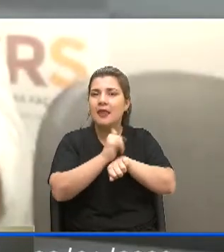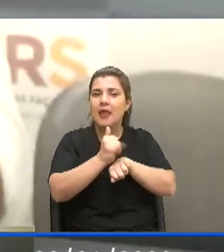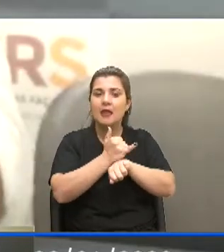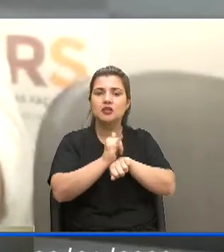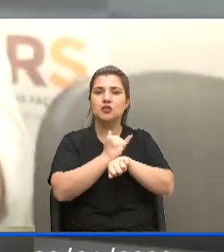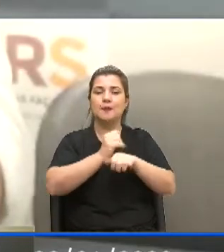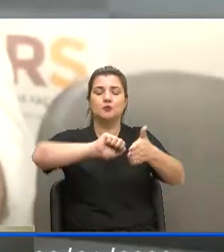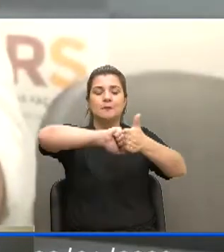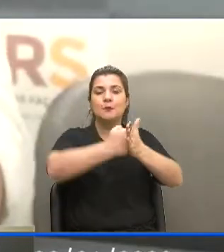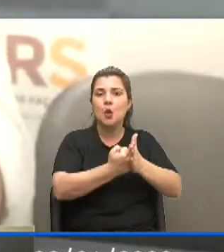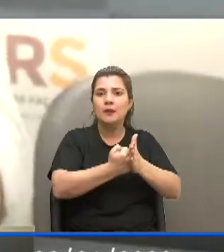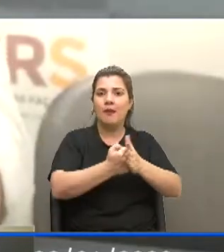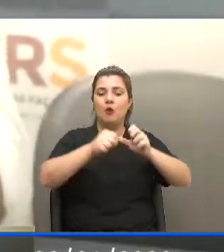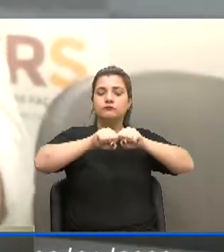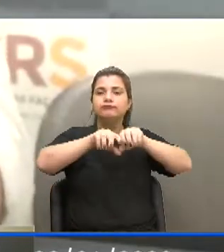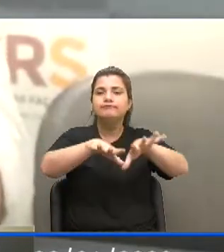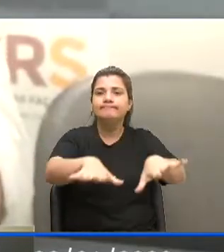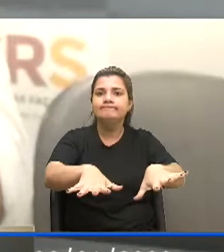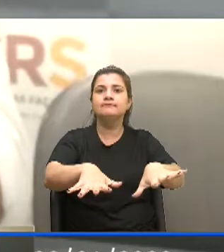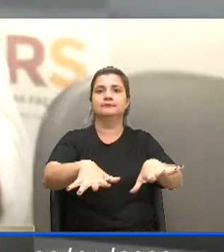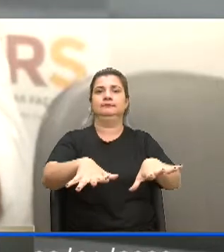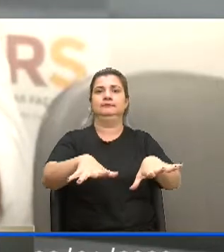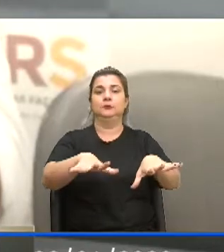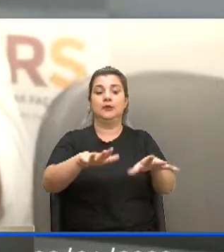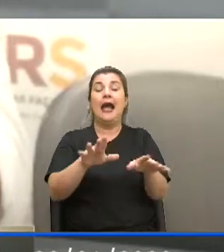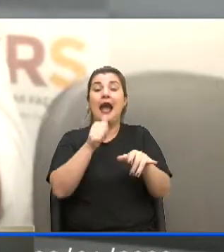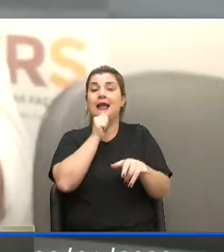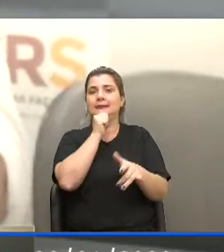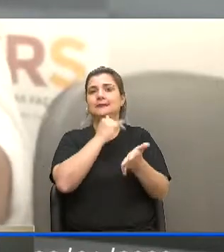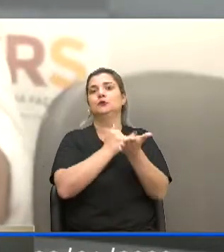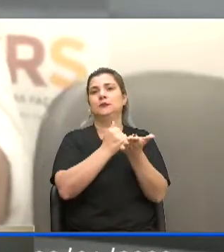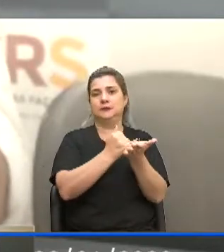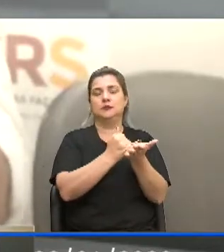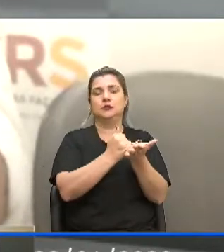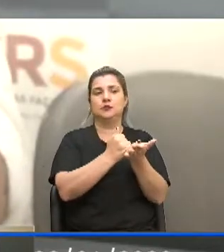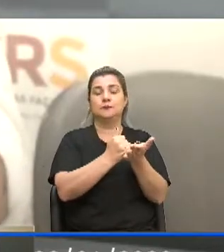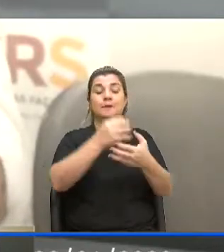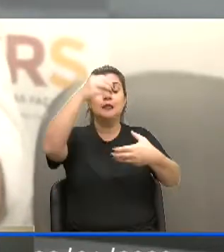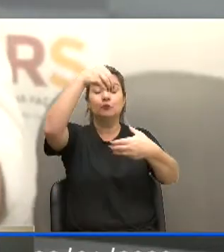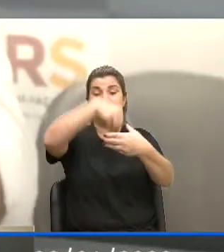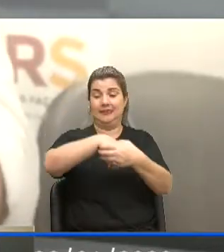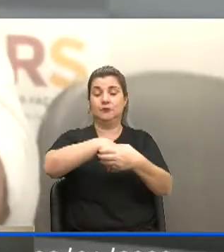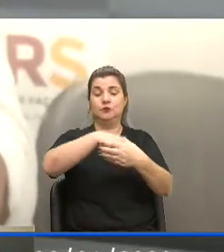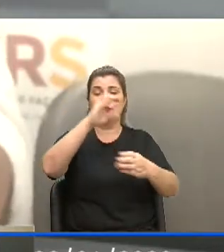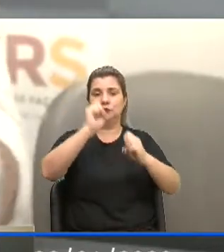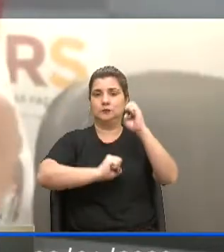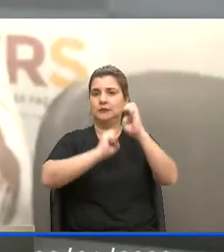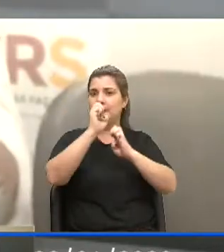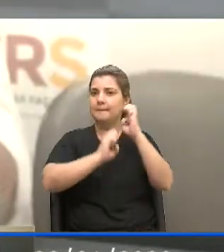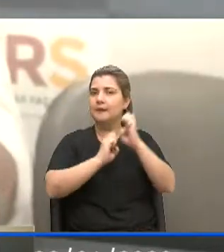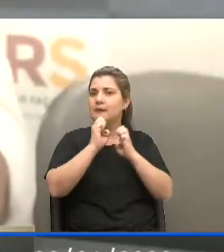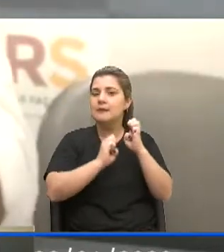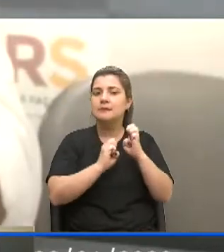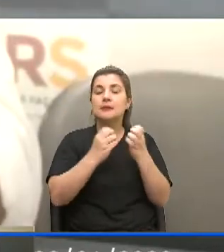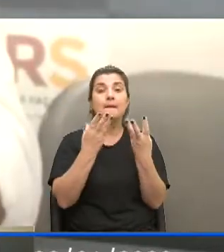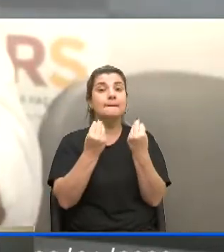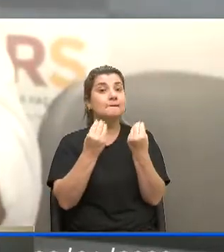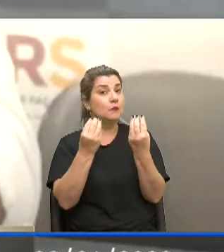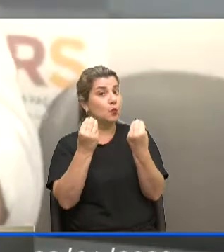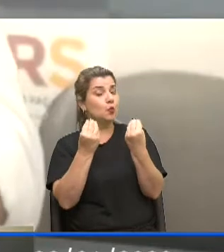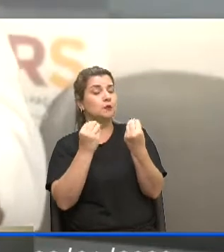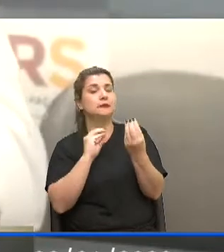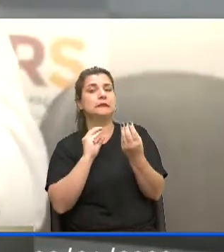e estes casos ainda no início dele. Nós temos, dentro desse setor, muitas empresas